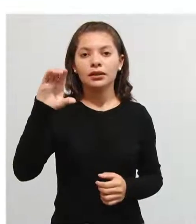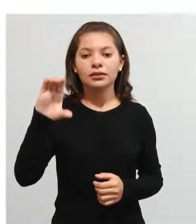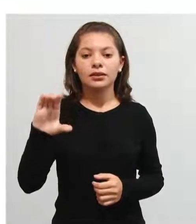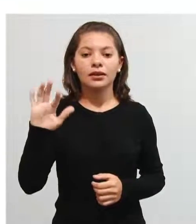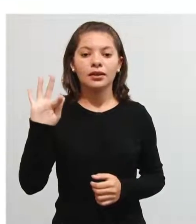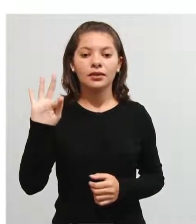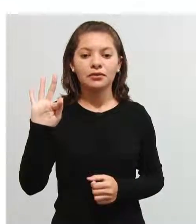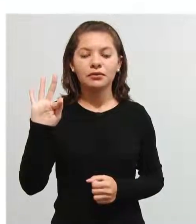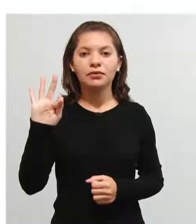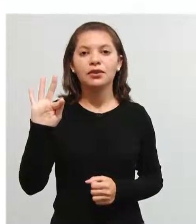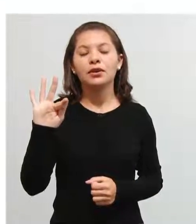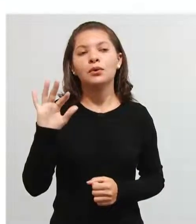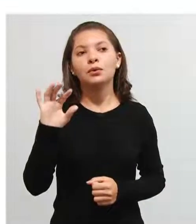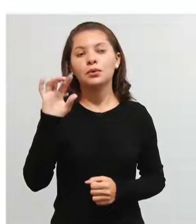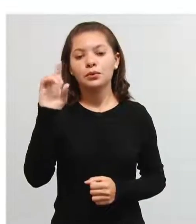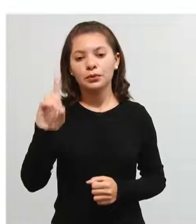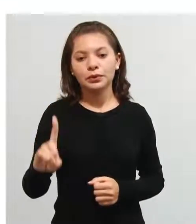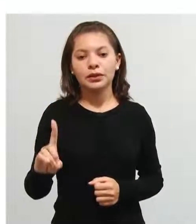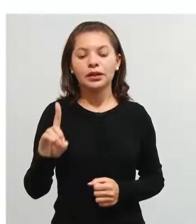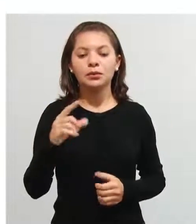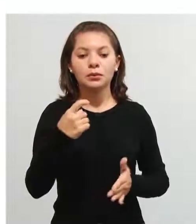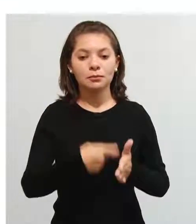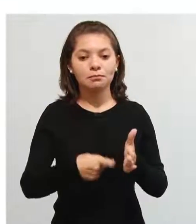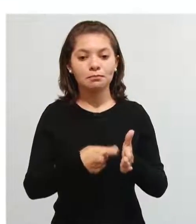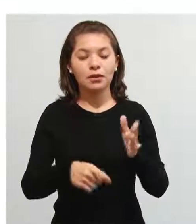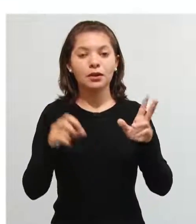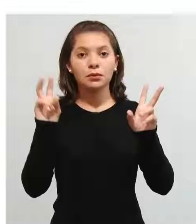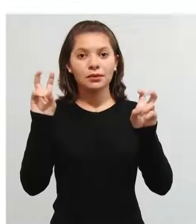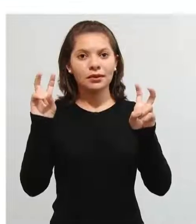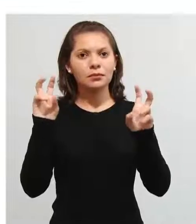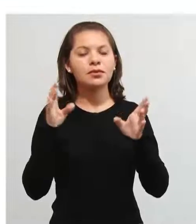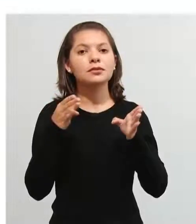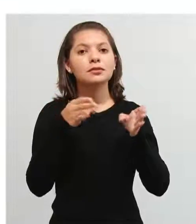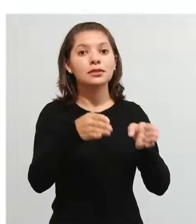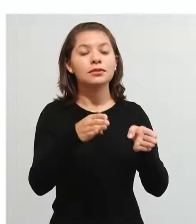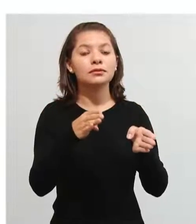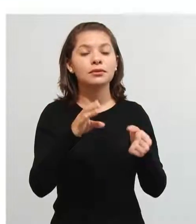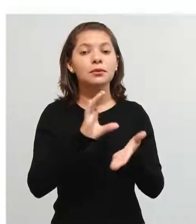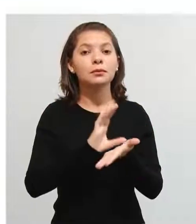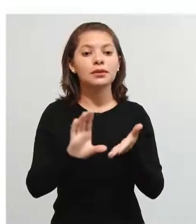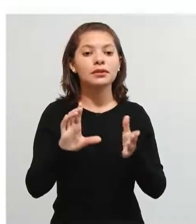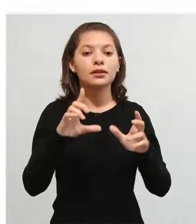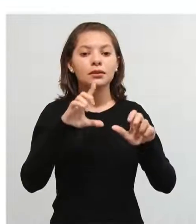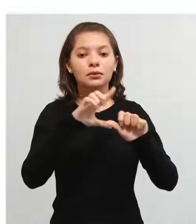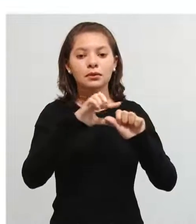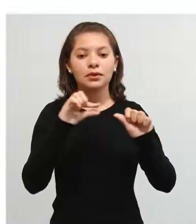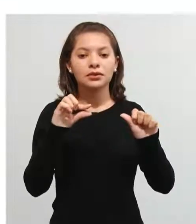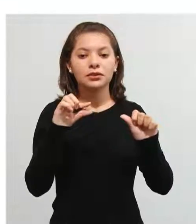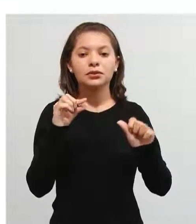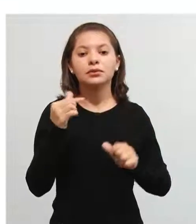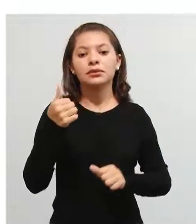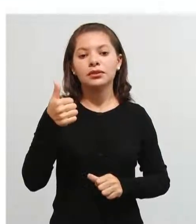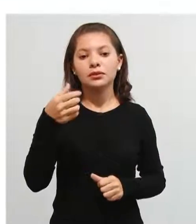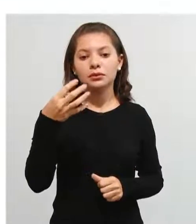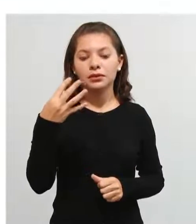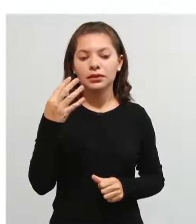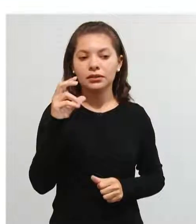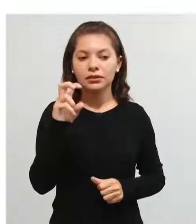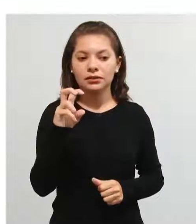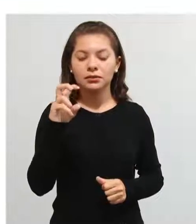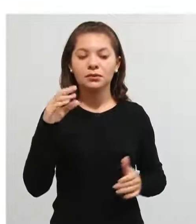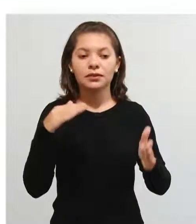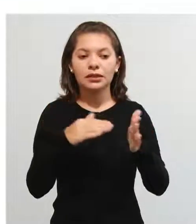direito tributário, um título específico que começa lá no artigo 145 e vai até o artigo